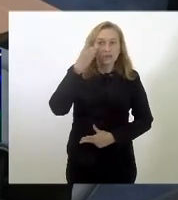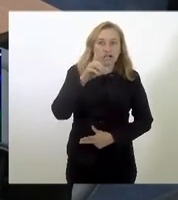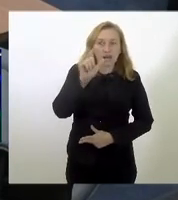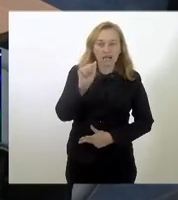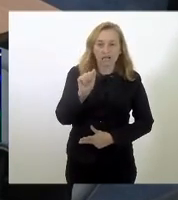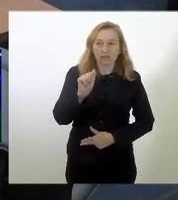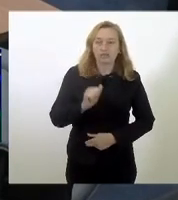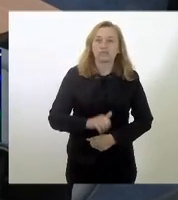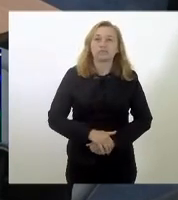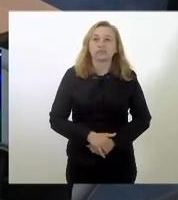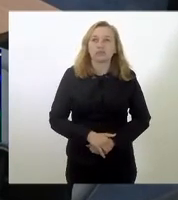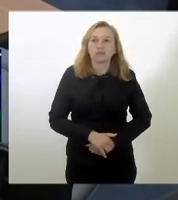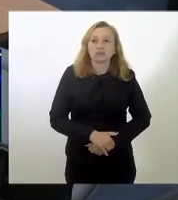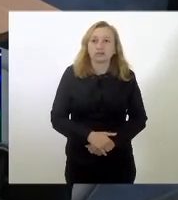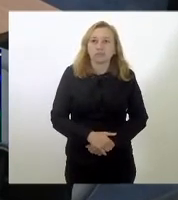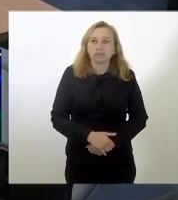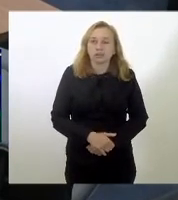Passos.